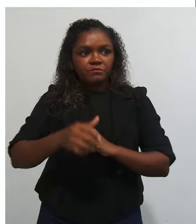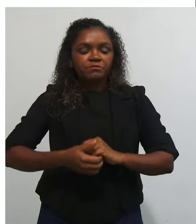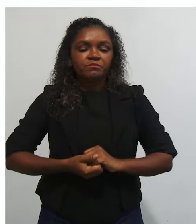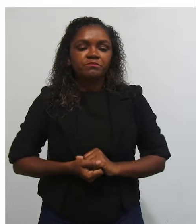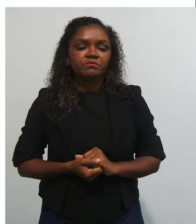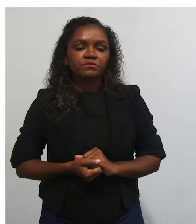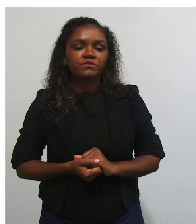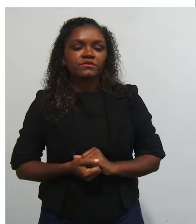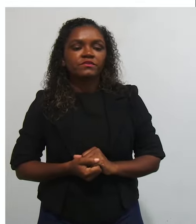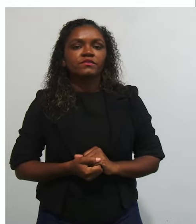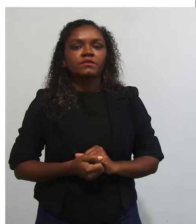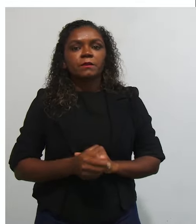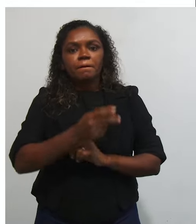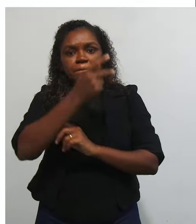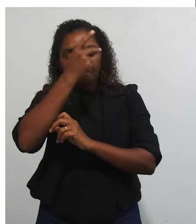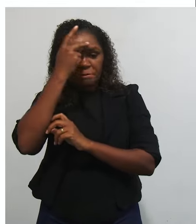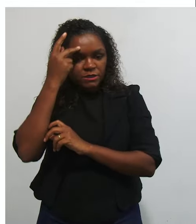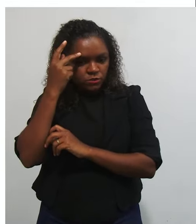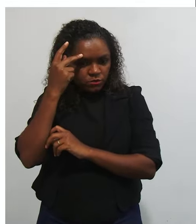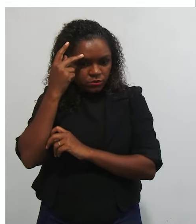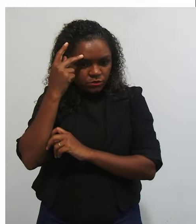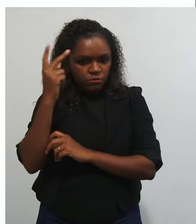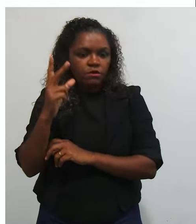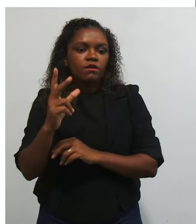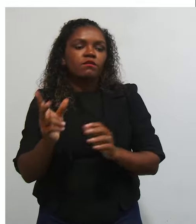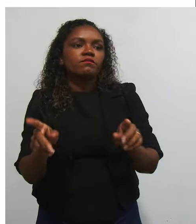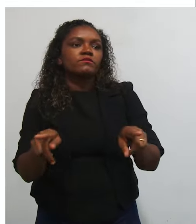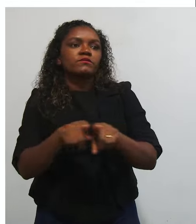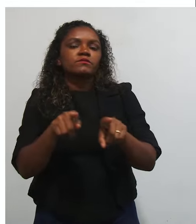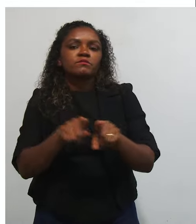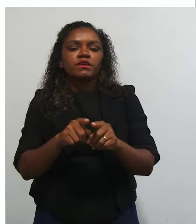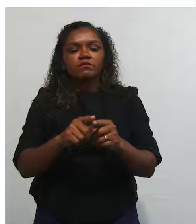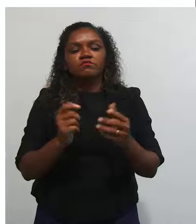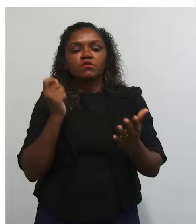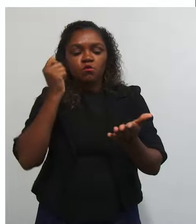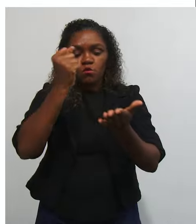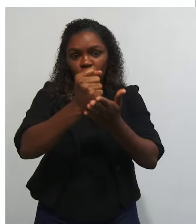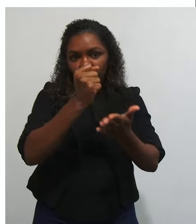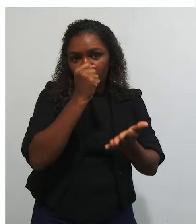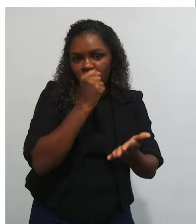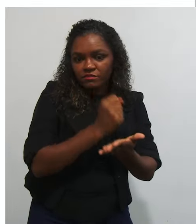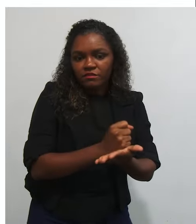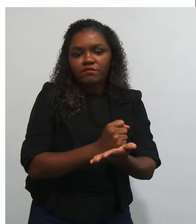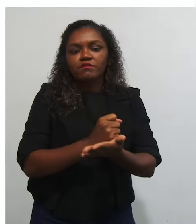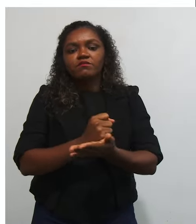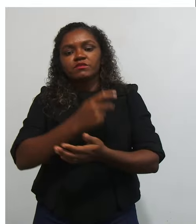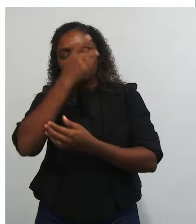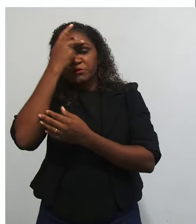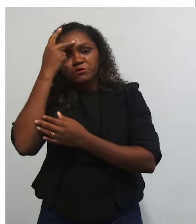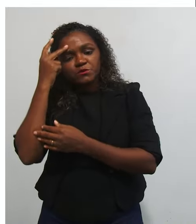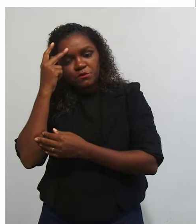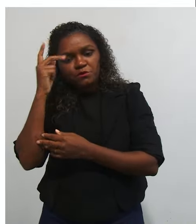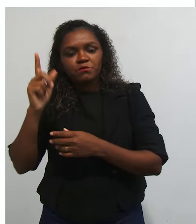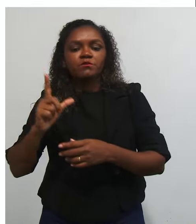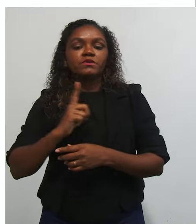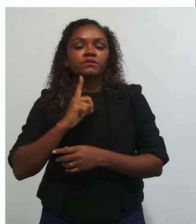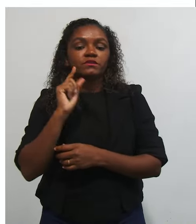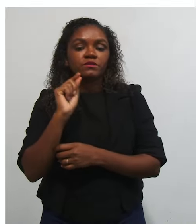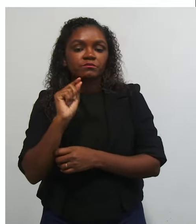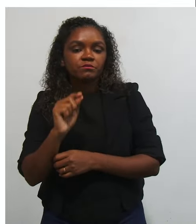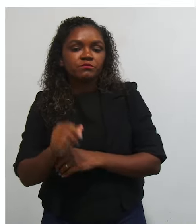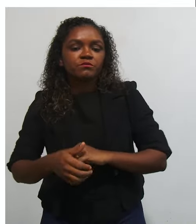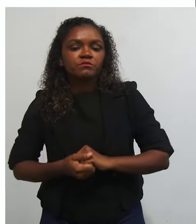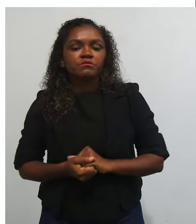do grupo pessoal e encargos, a gente tem contratação por tempo determinado de pessoal, a gente